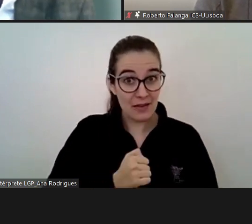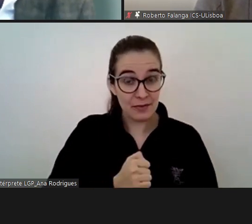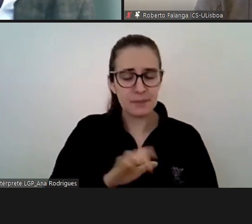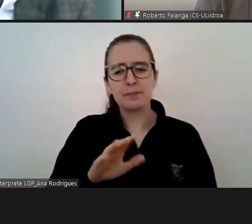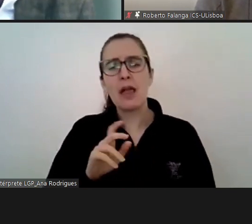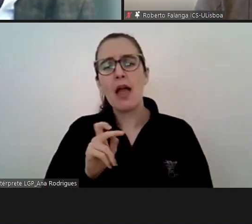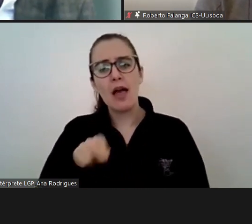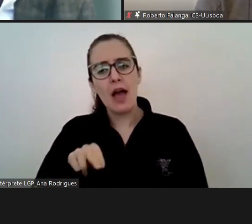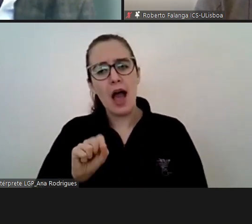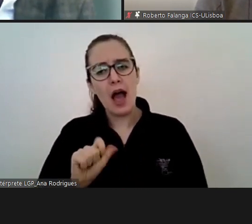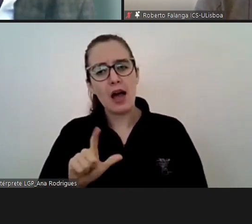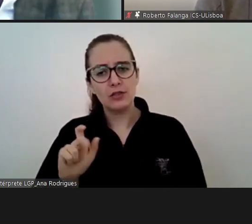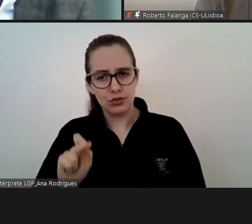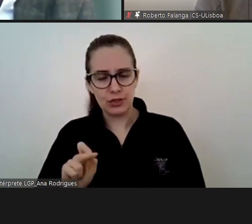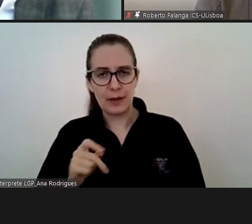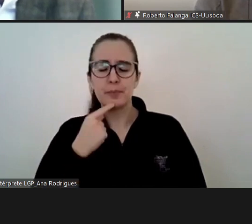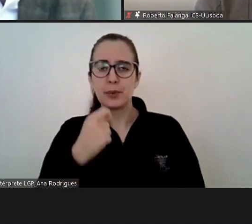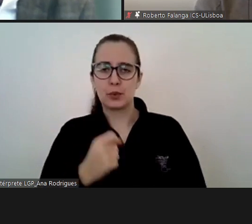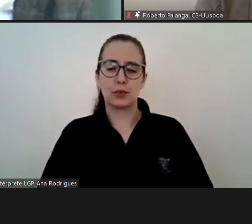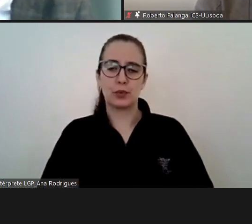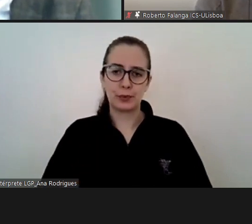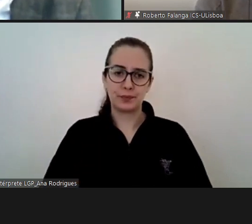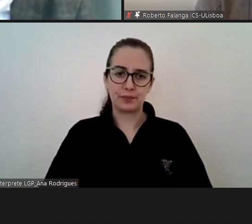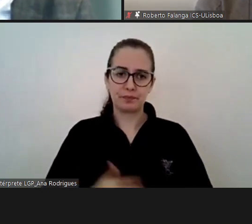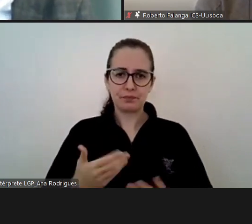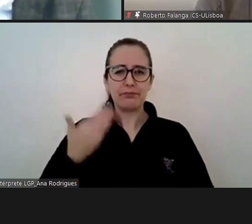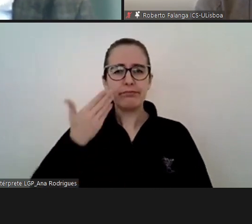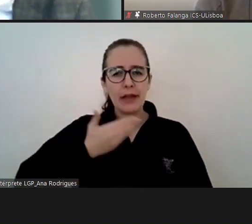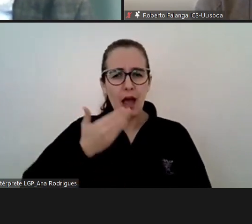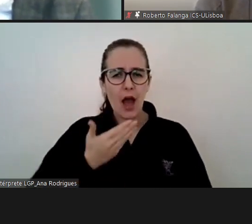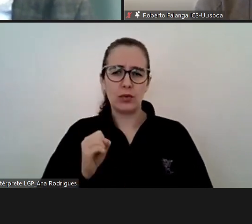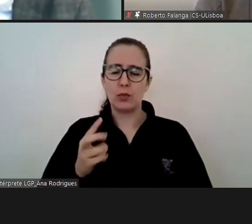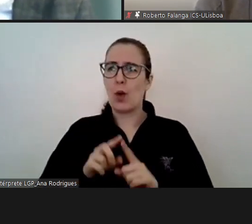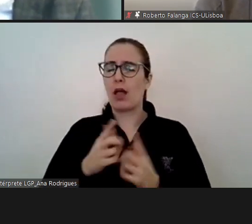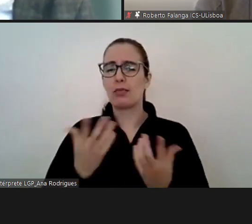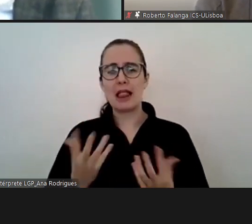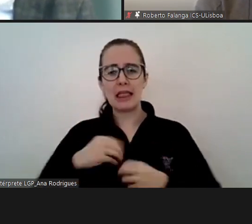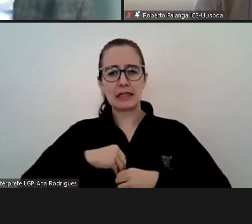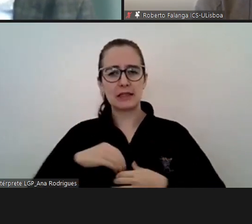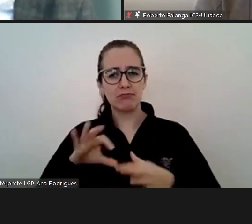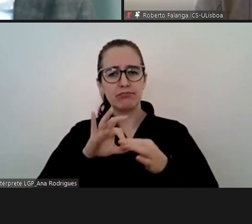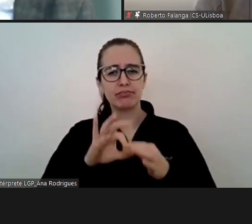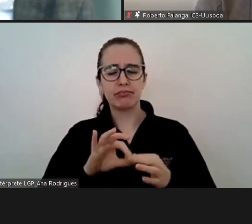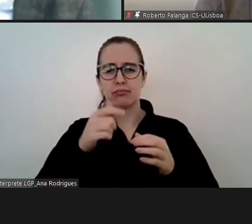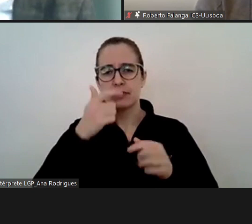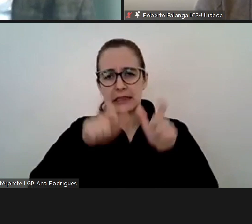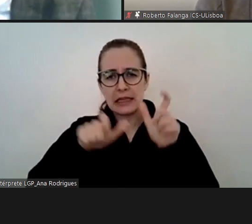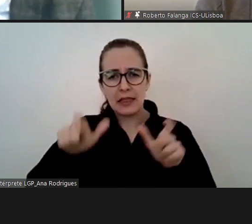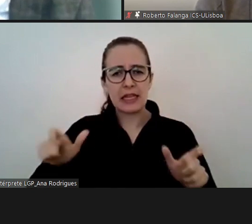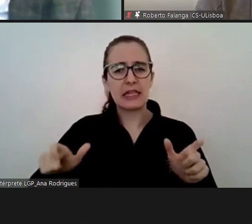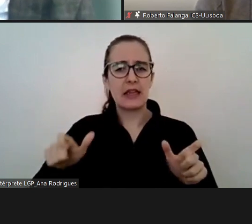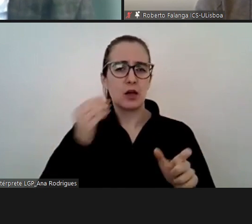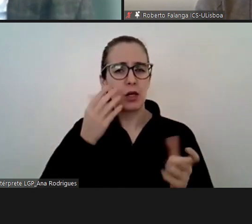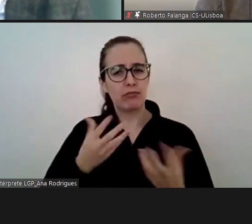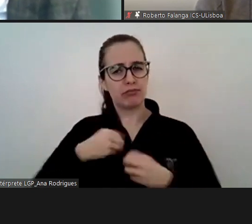a as tais, digamos, aulas, a tal literacia cidadã, poderia ajudar a resolver isto? Como é